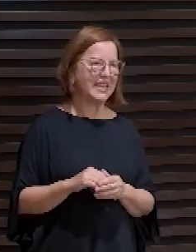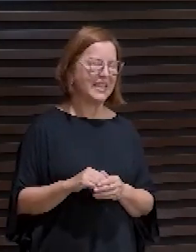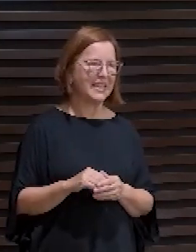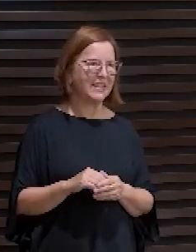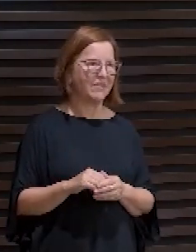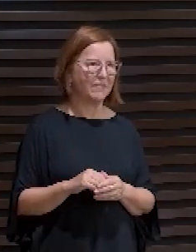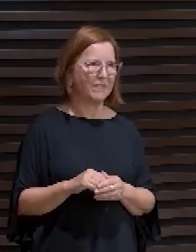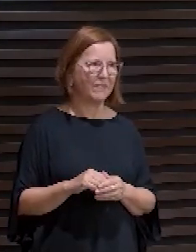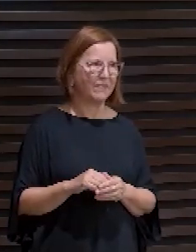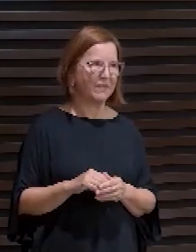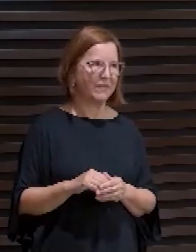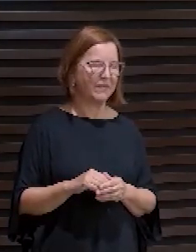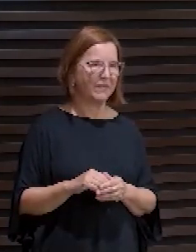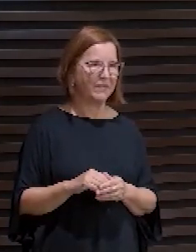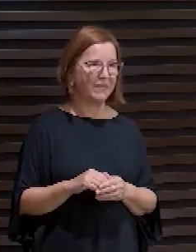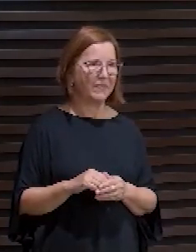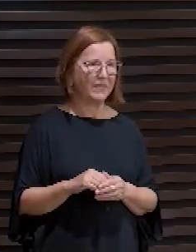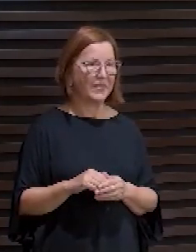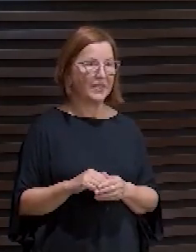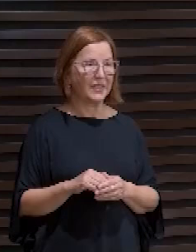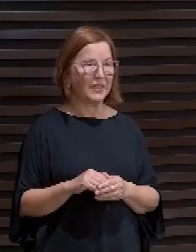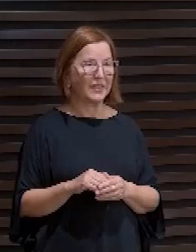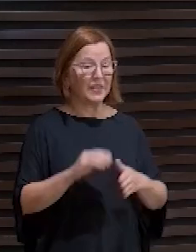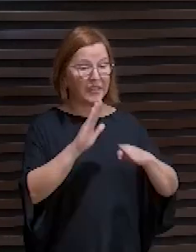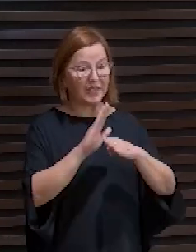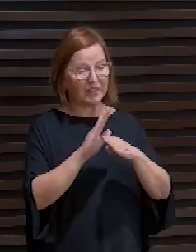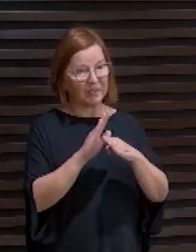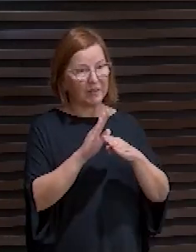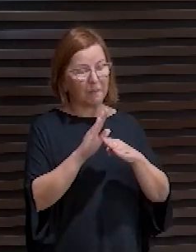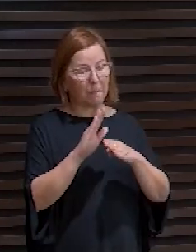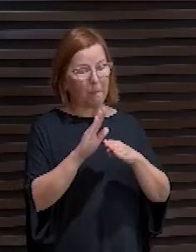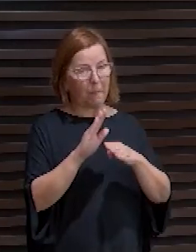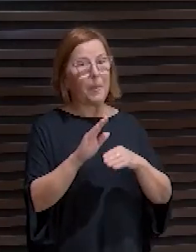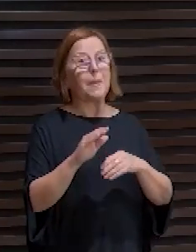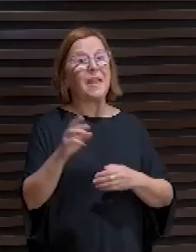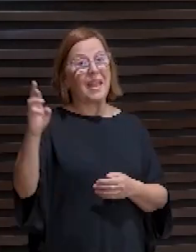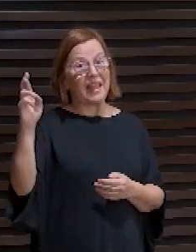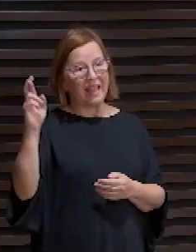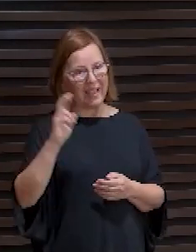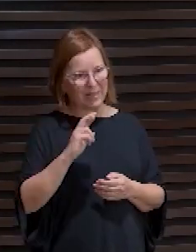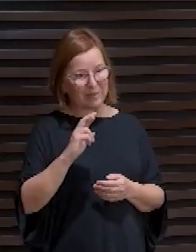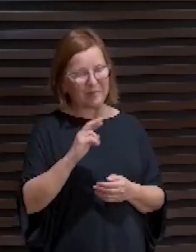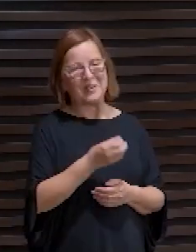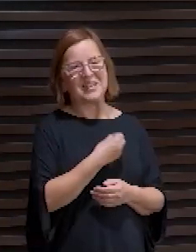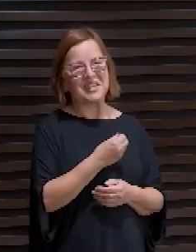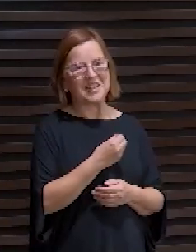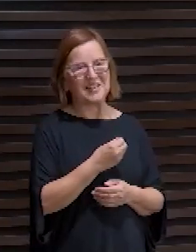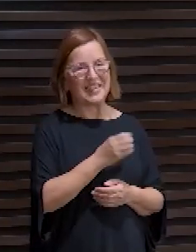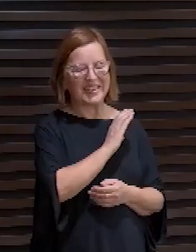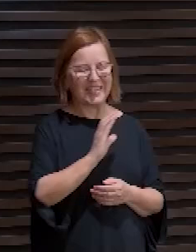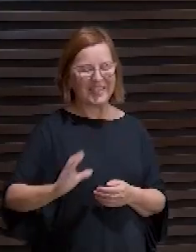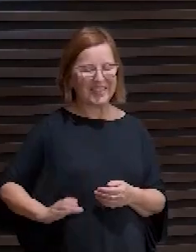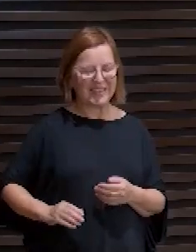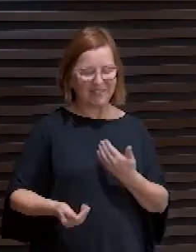que acrescentam alguma coisa à nossa salvação. Não, elas são fruto da vida de Cristo em nós. Elas